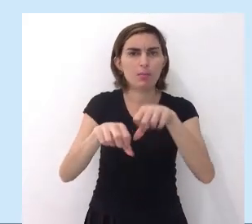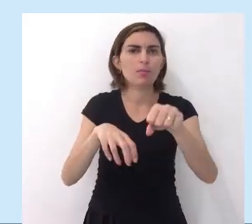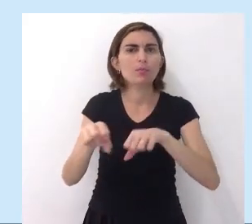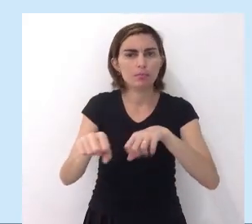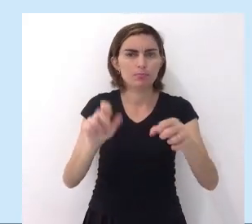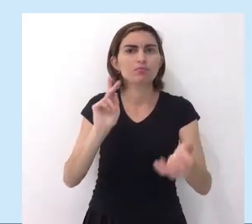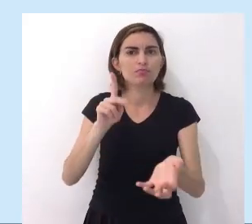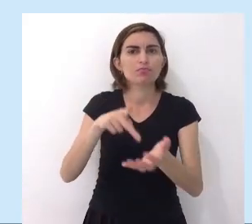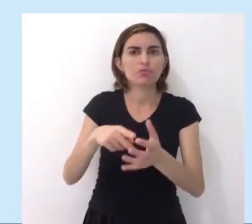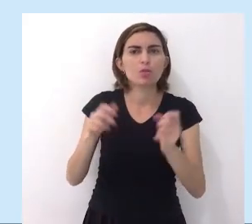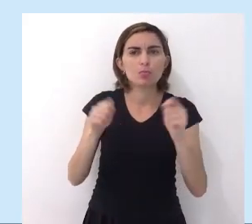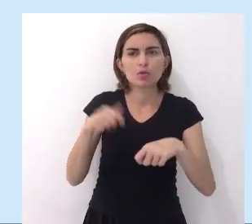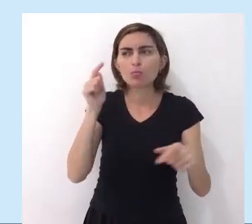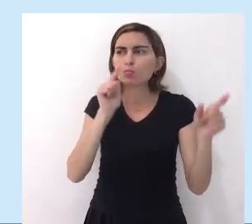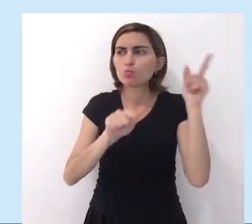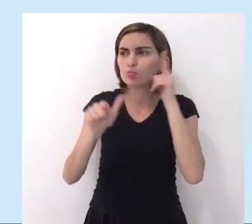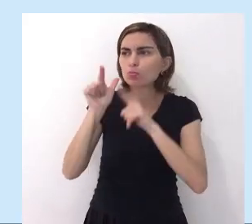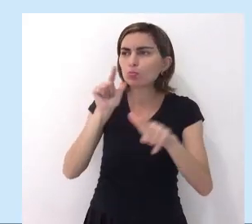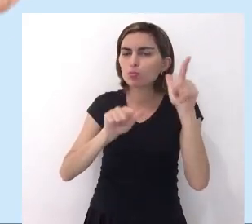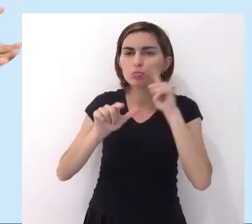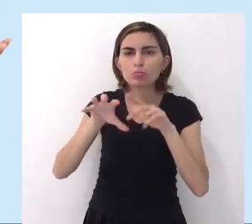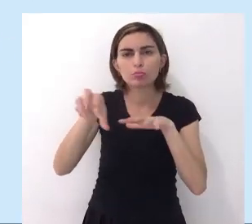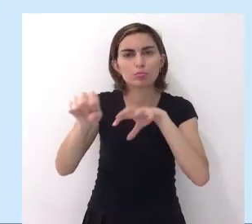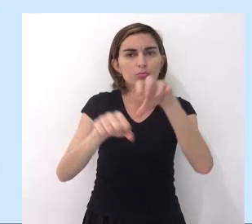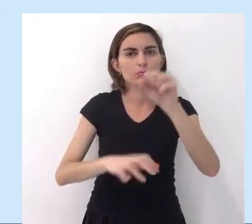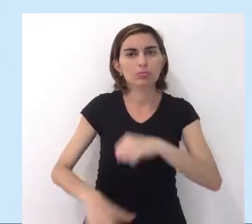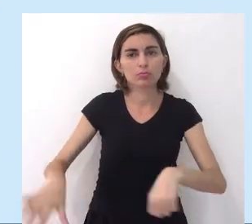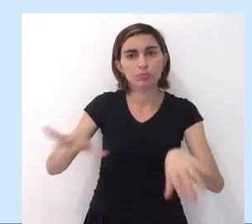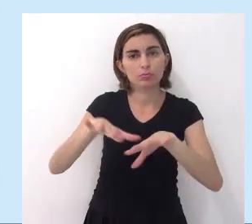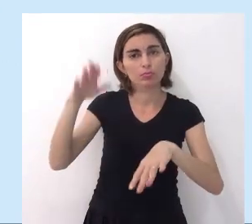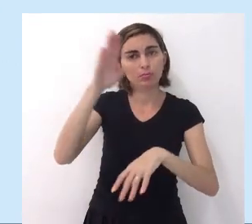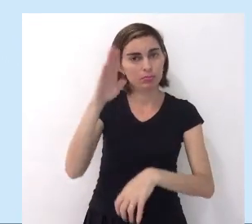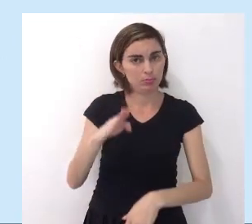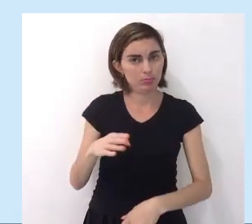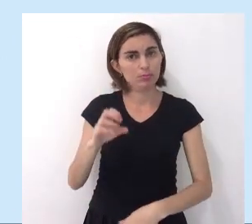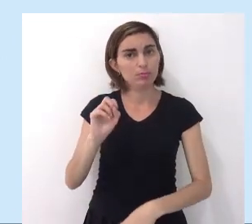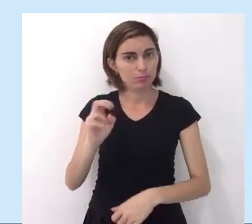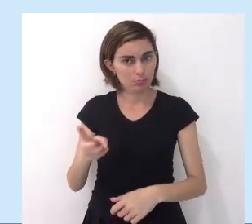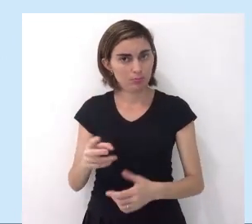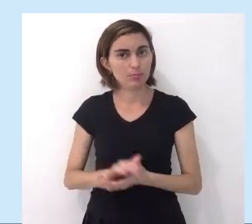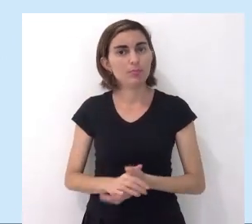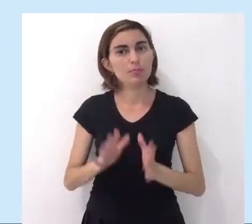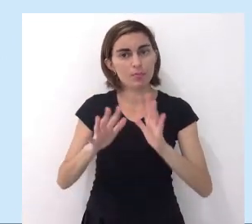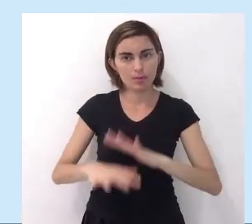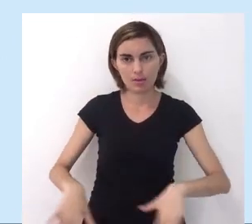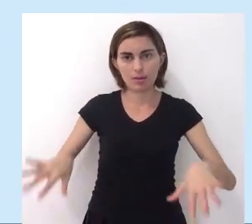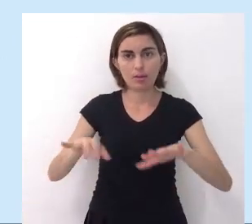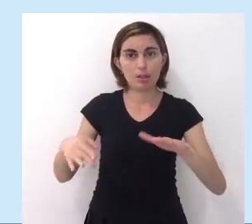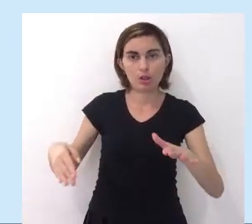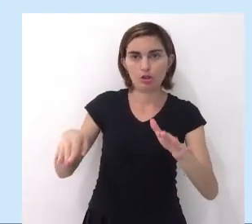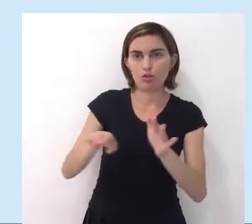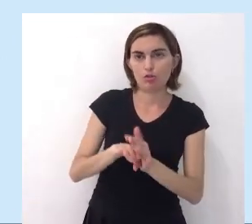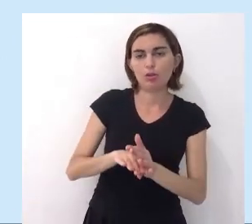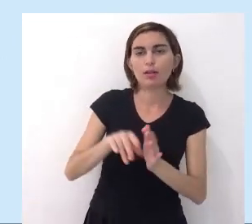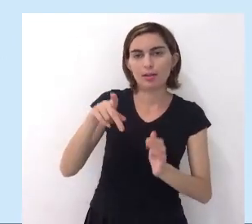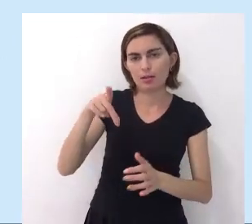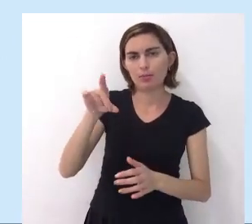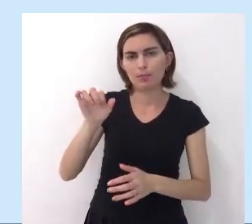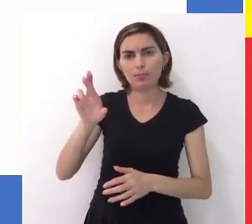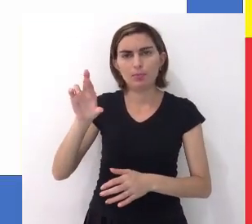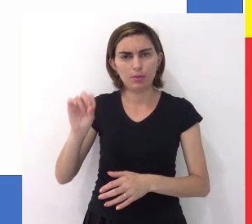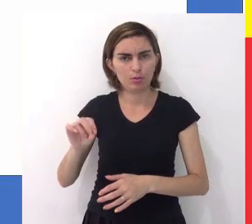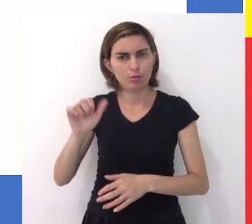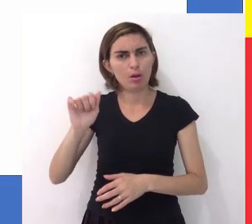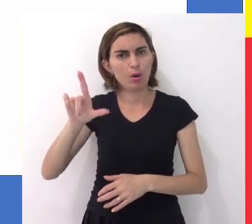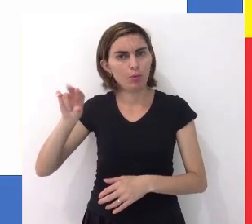realmente extrair o máximo que ele conseguir dessa região que a gente chama hoje de Brasil. Ok? Essa chegada de Pedro Álvares Cabral, a